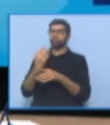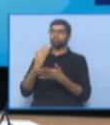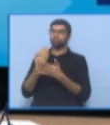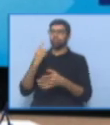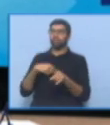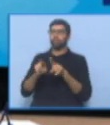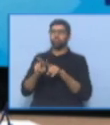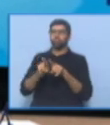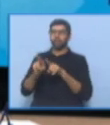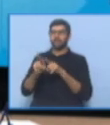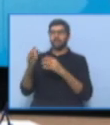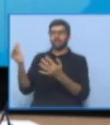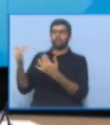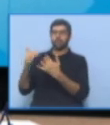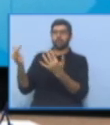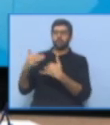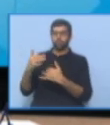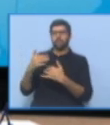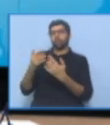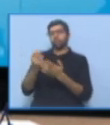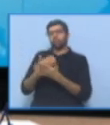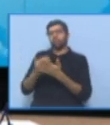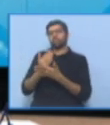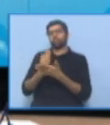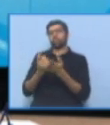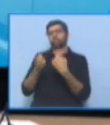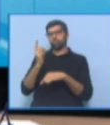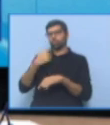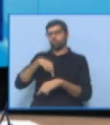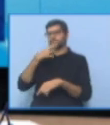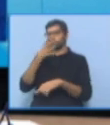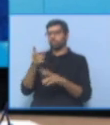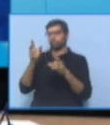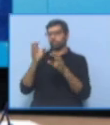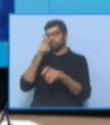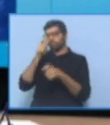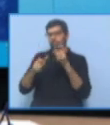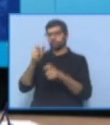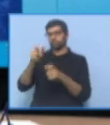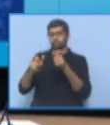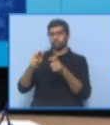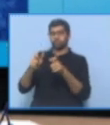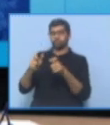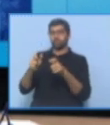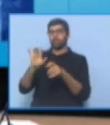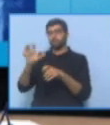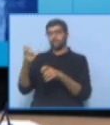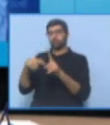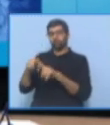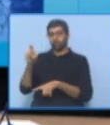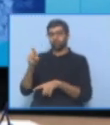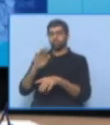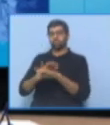de política migratória, de migrantes económicos. Estamos a falar de pessoas que saem dos seus países